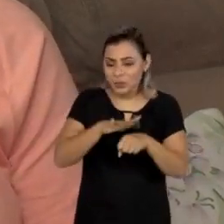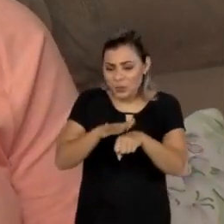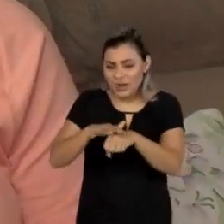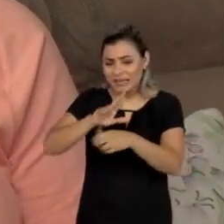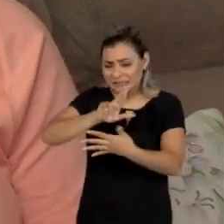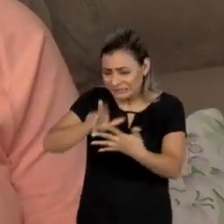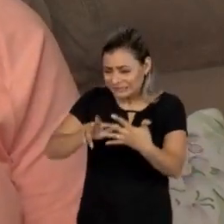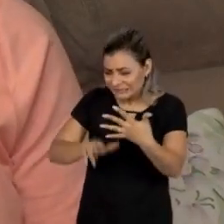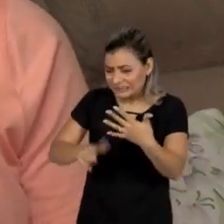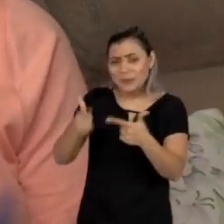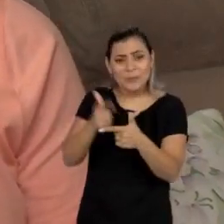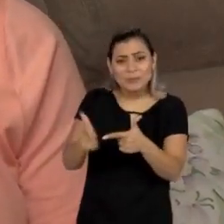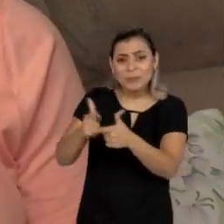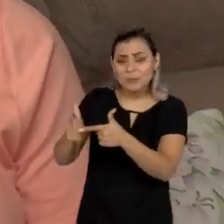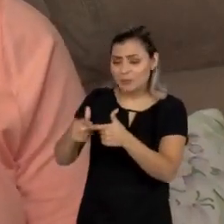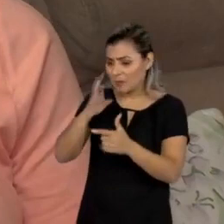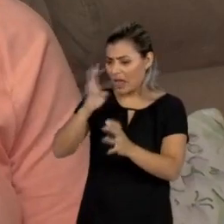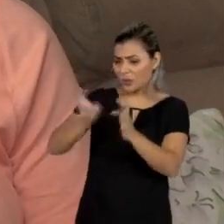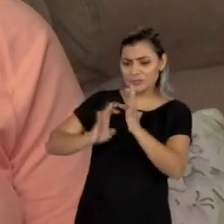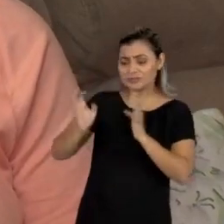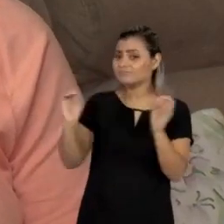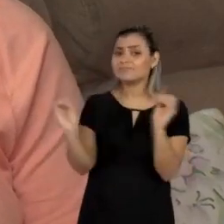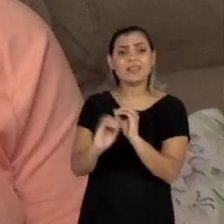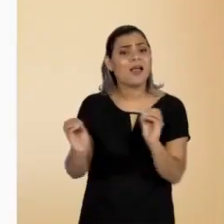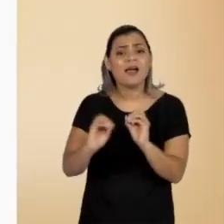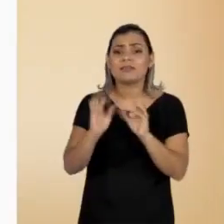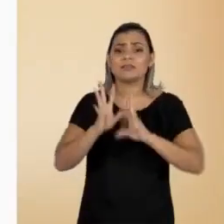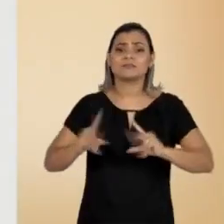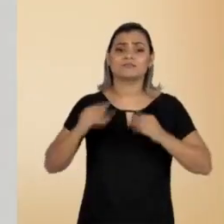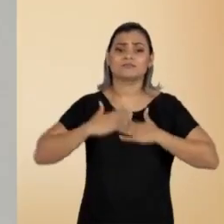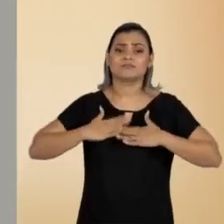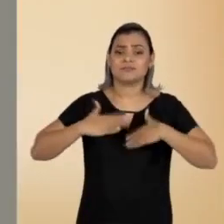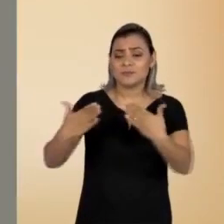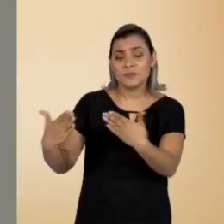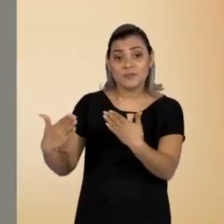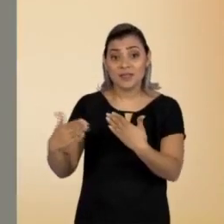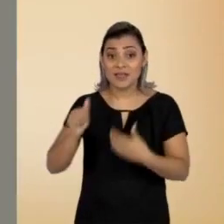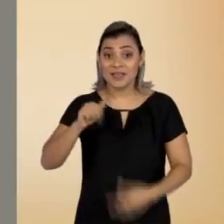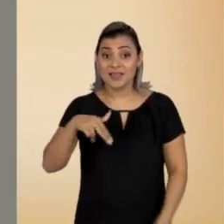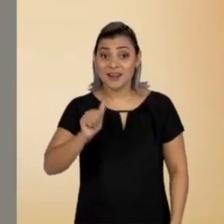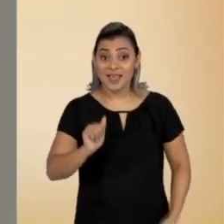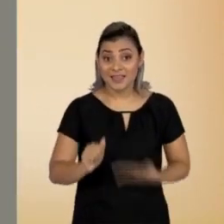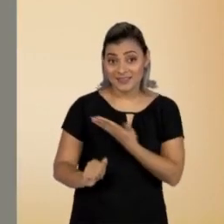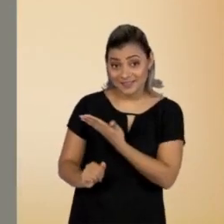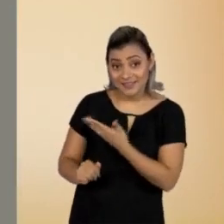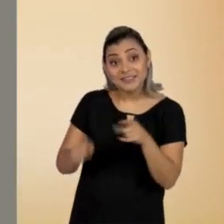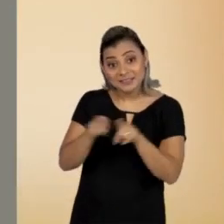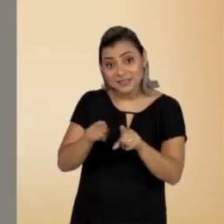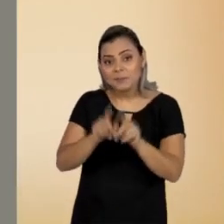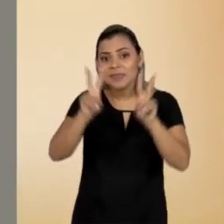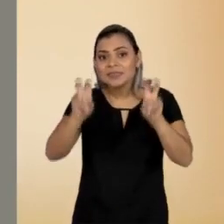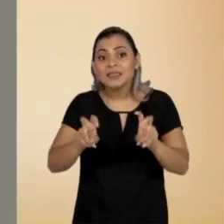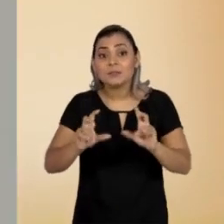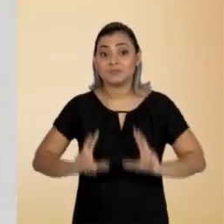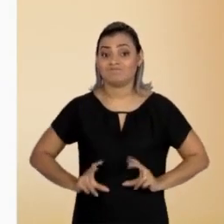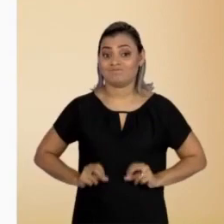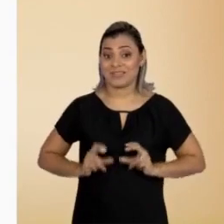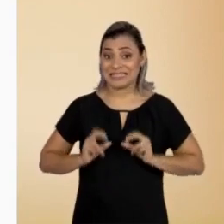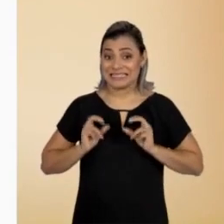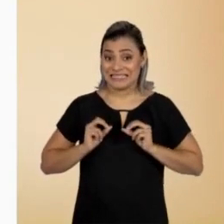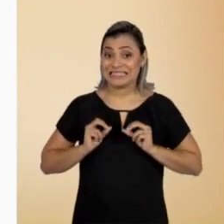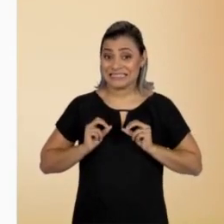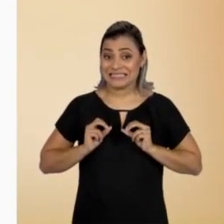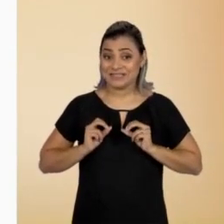doença, sem julgamentos, pré-julgamentos, né? Anami, como gosta de ser chamada, também trata uma metástase,